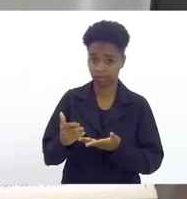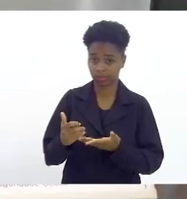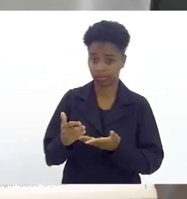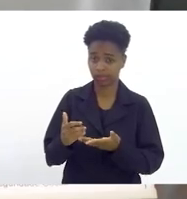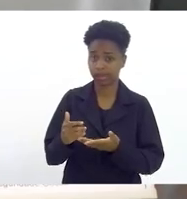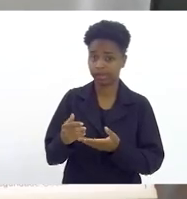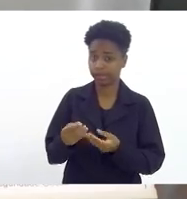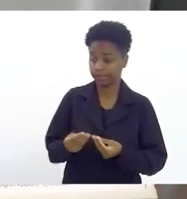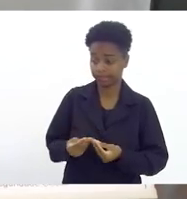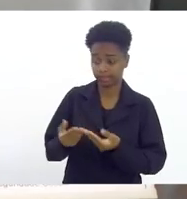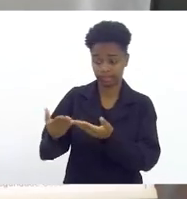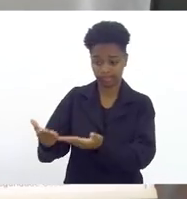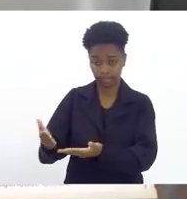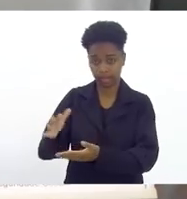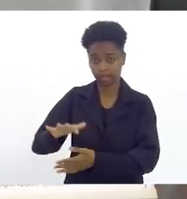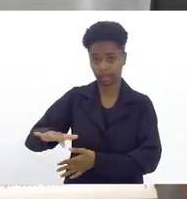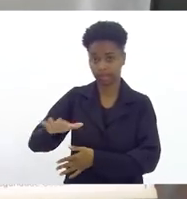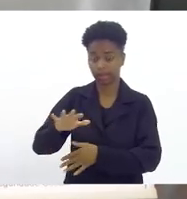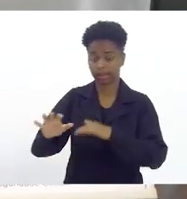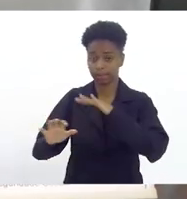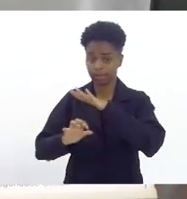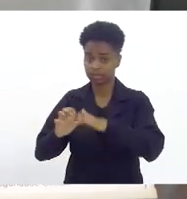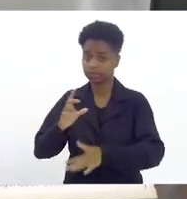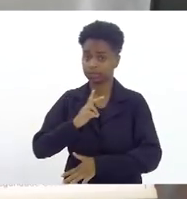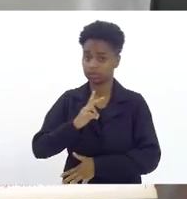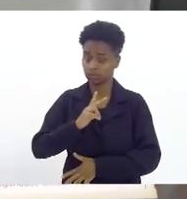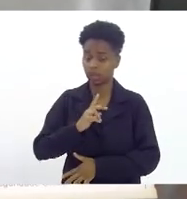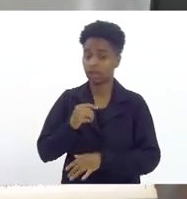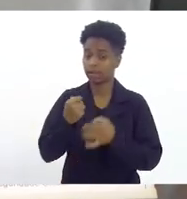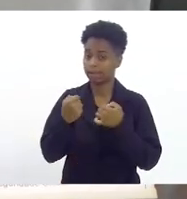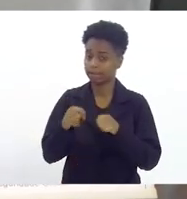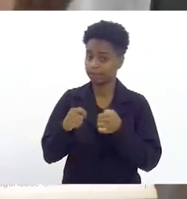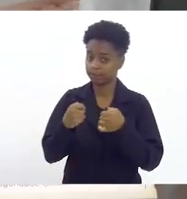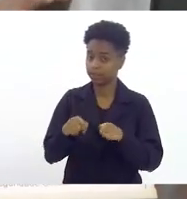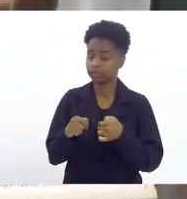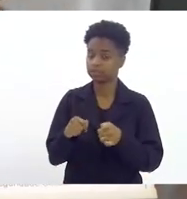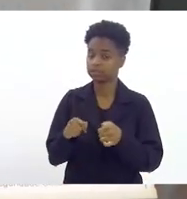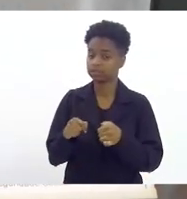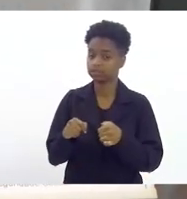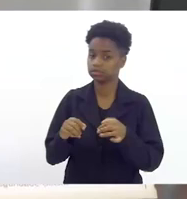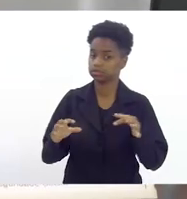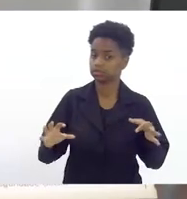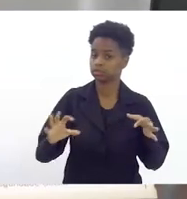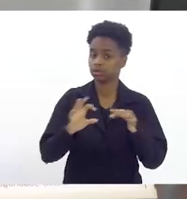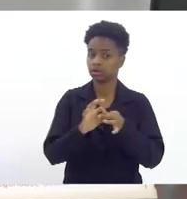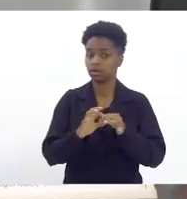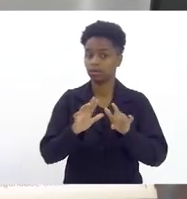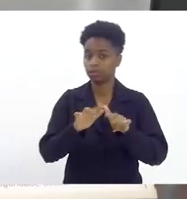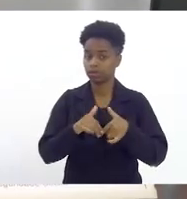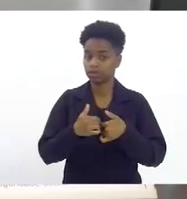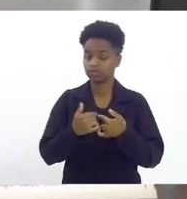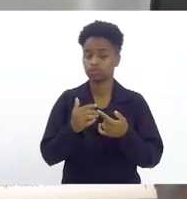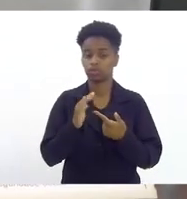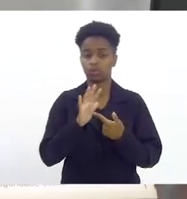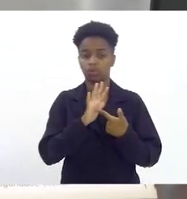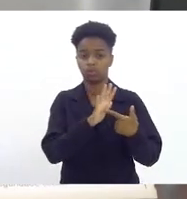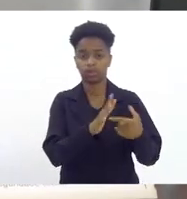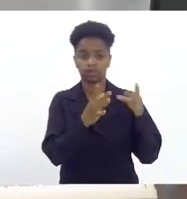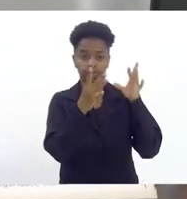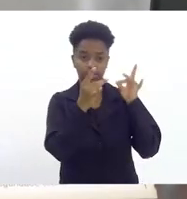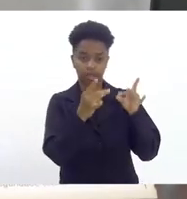que é entregue para as iniciativas privadas precisa vir através de uma prestação de contas